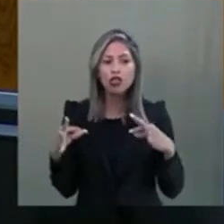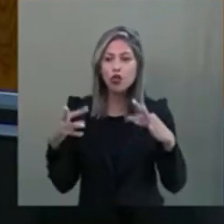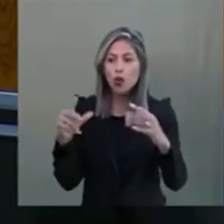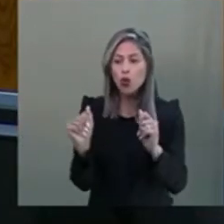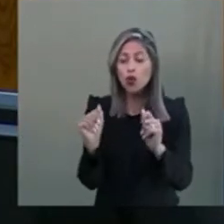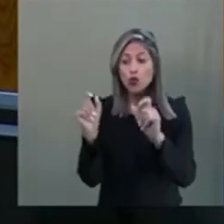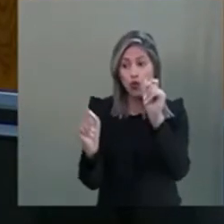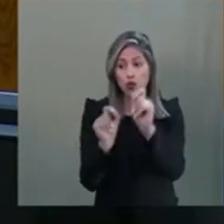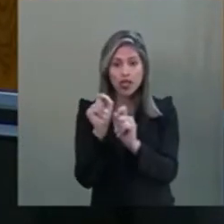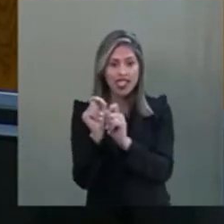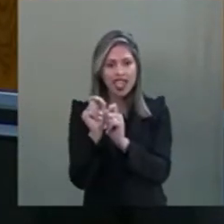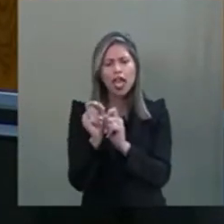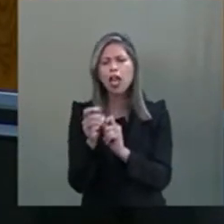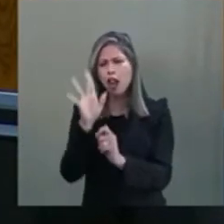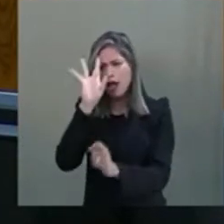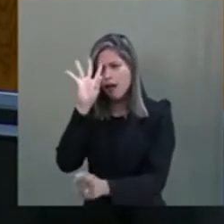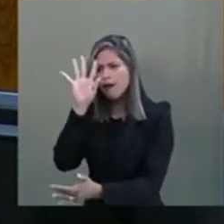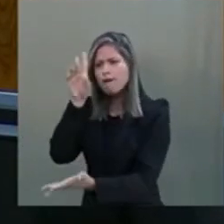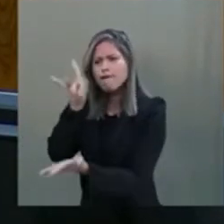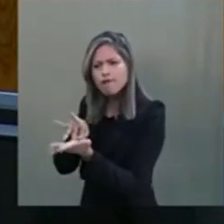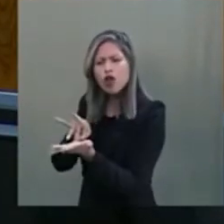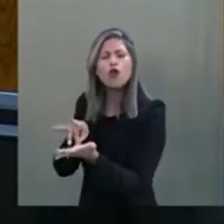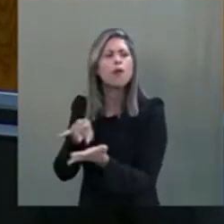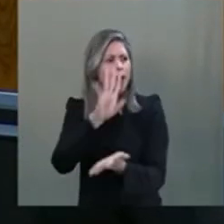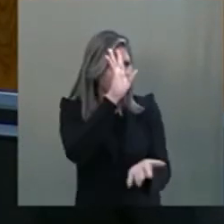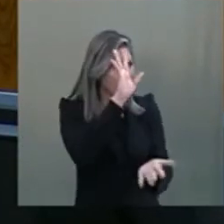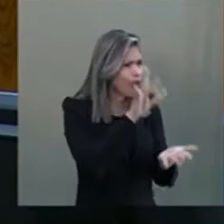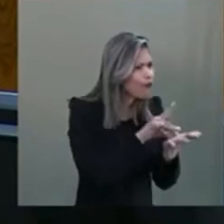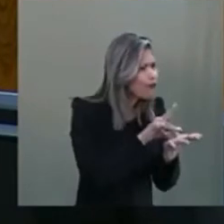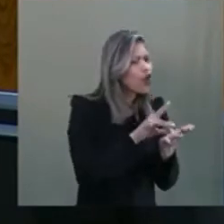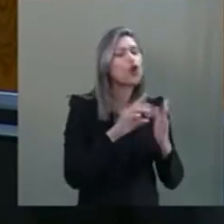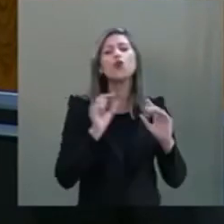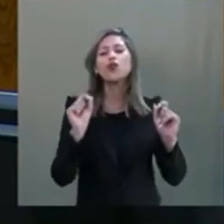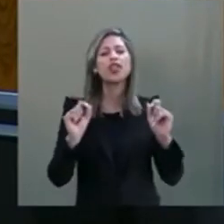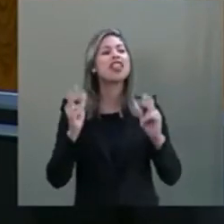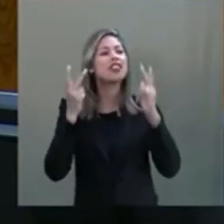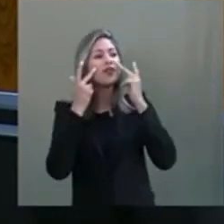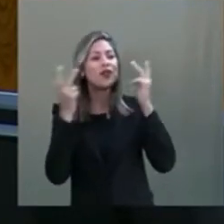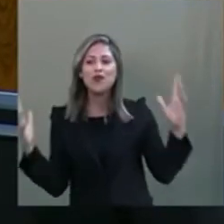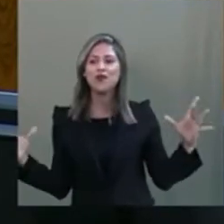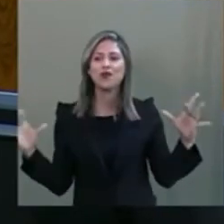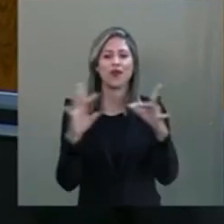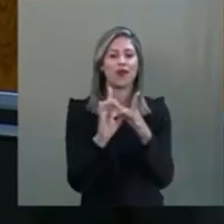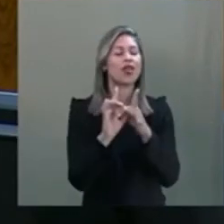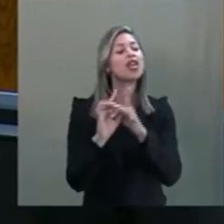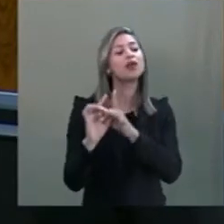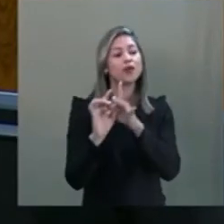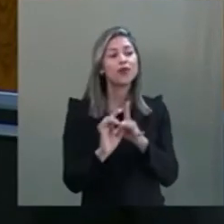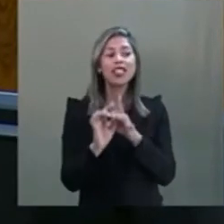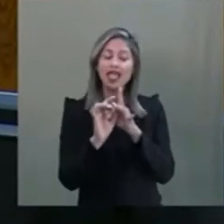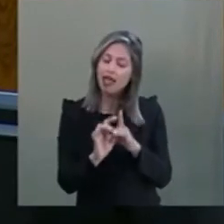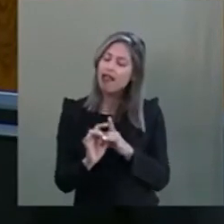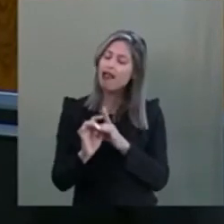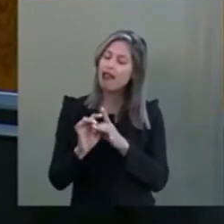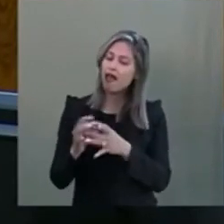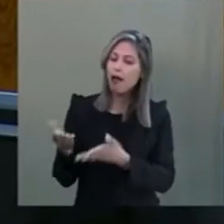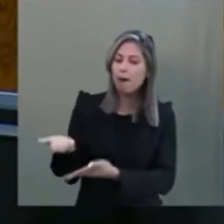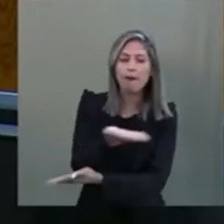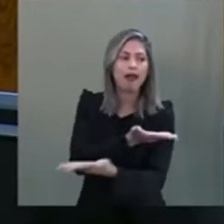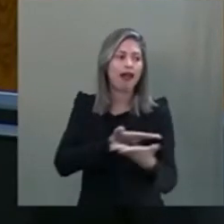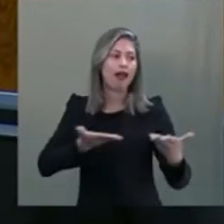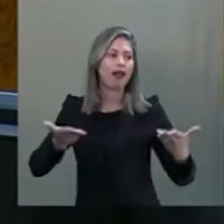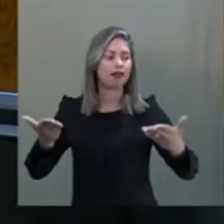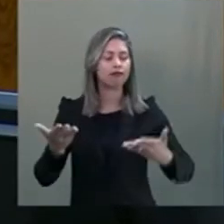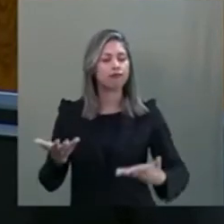comitiva, confirma a natureza igualitária, republicana e fraterna